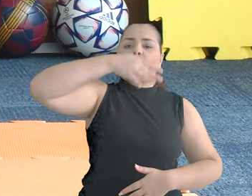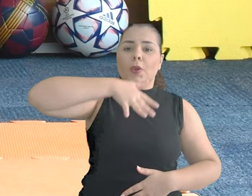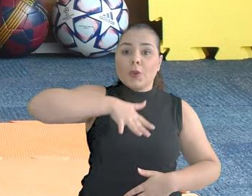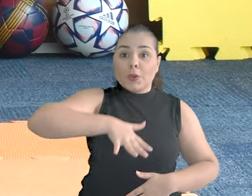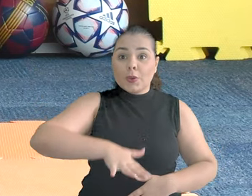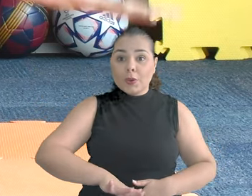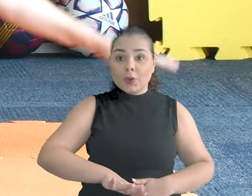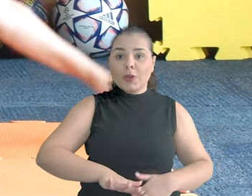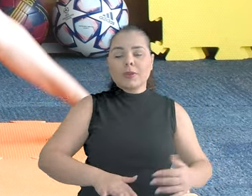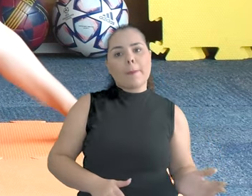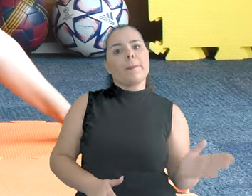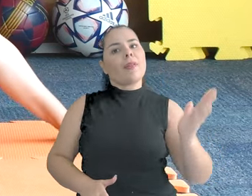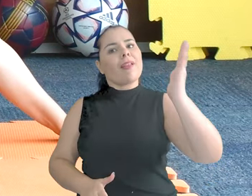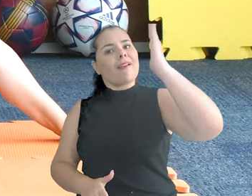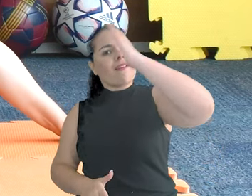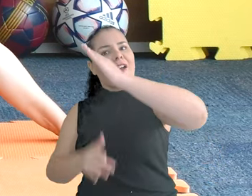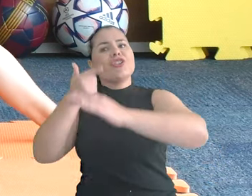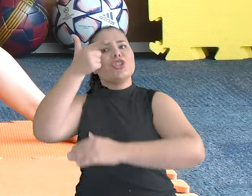voltou.